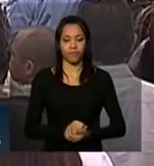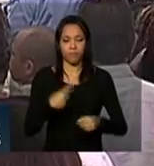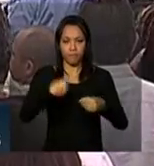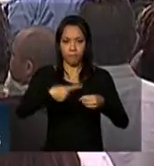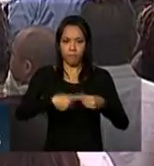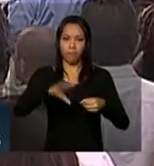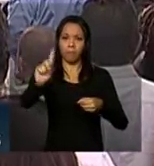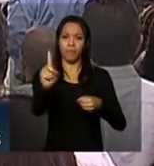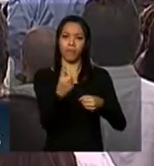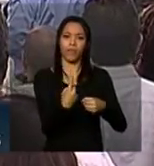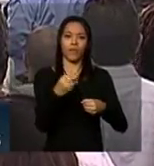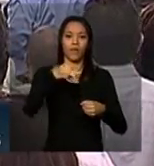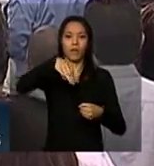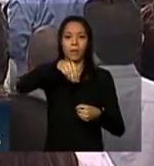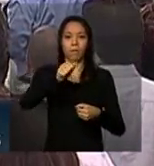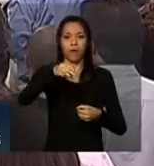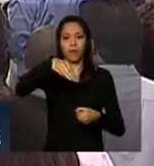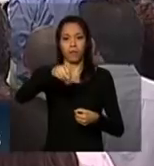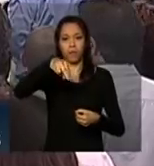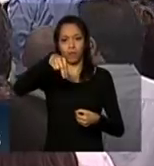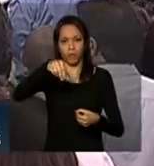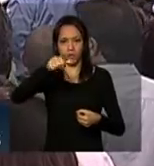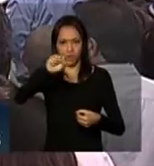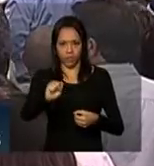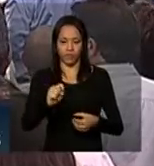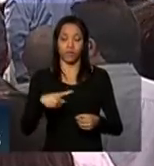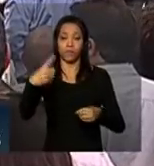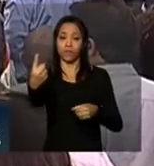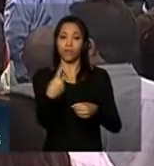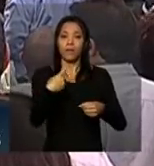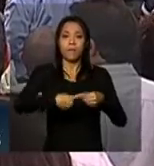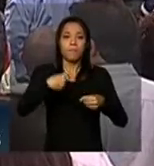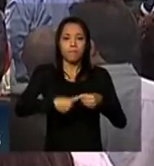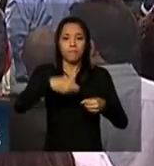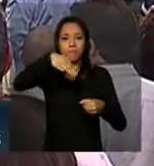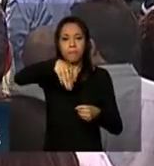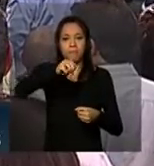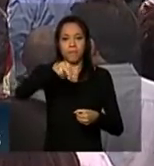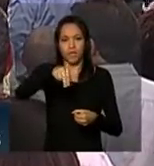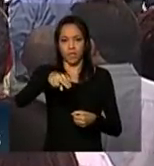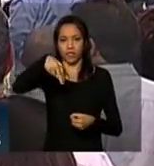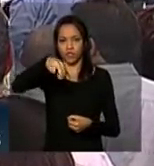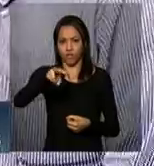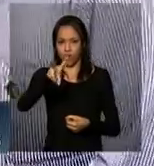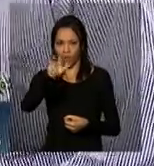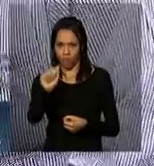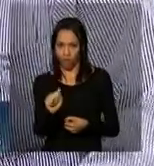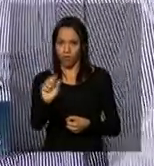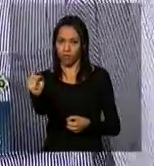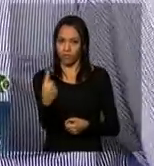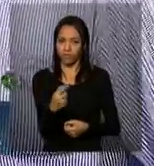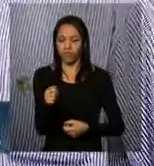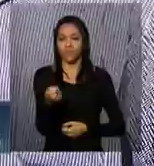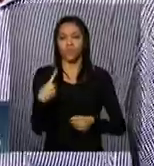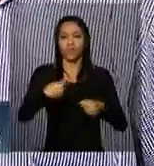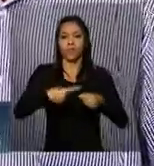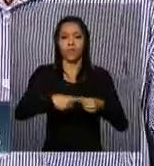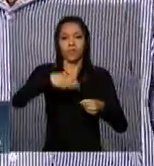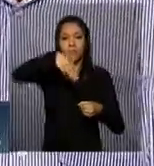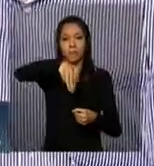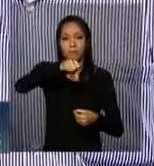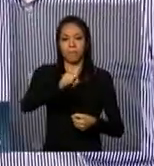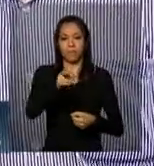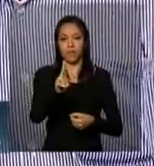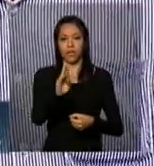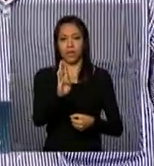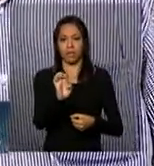aged Roberto Alves Cardoso Minas Novas Gilberto Gomes de Souza mirab